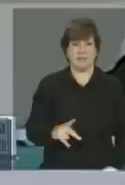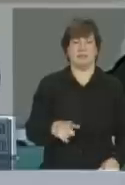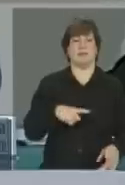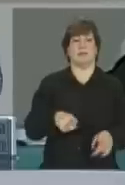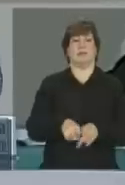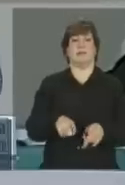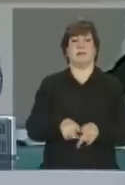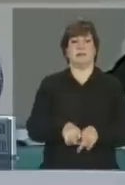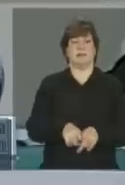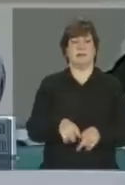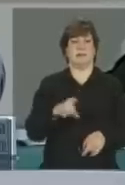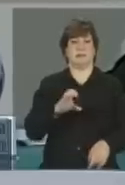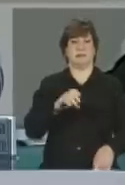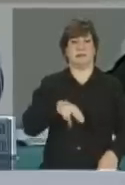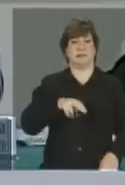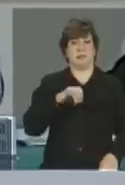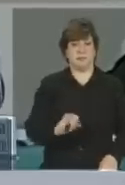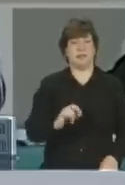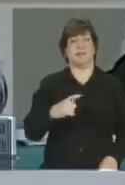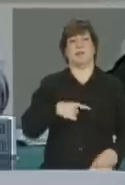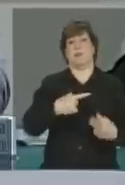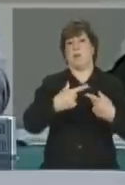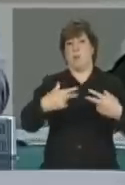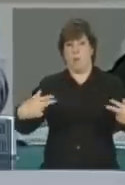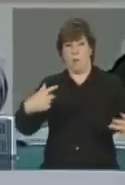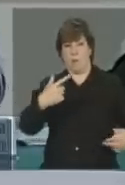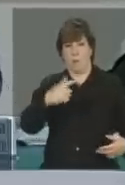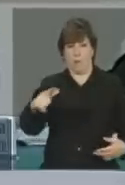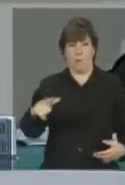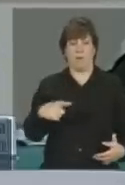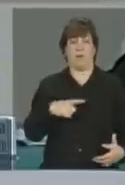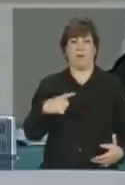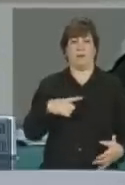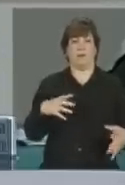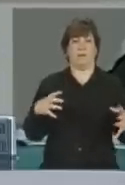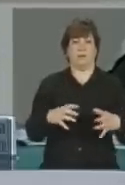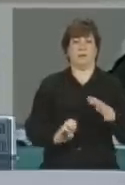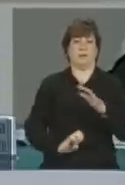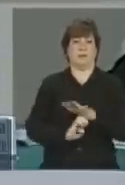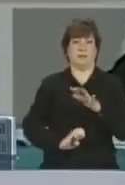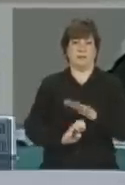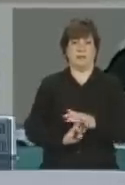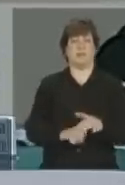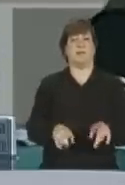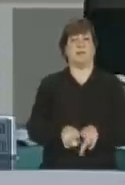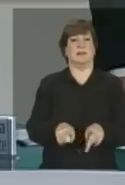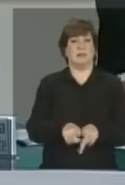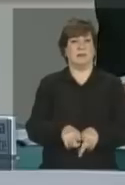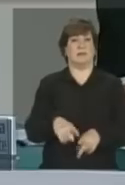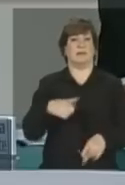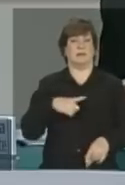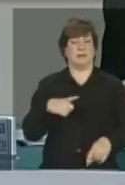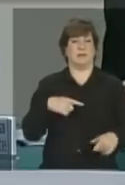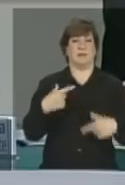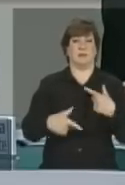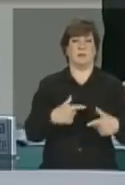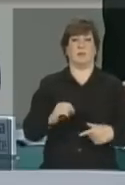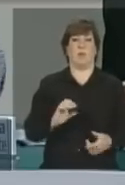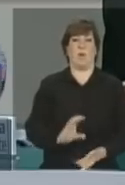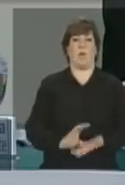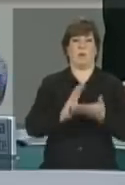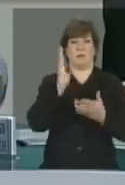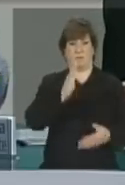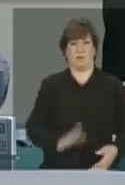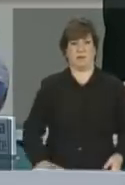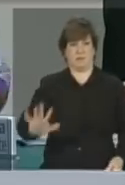iniciativa da CNI, você tem iniciativa do CEBED, Centro Empresarial de Desenvolvimento Sustentável, você tem a iniciativa do Conselho Nacional,